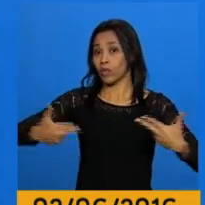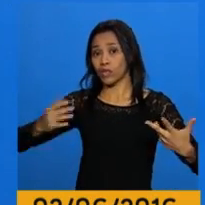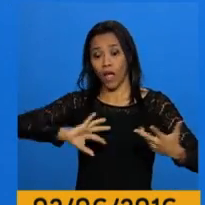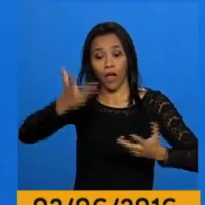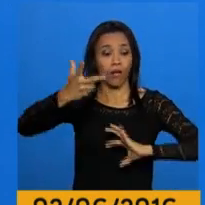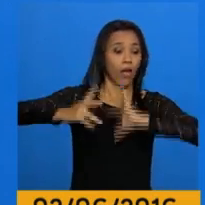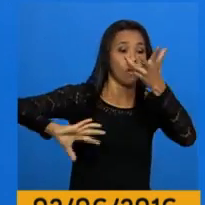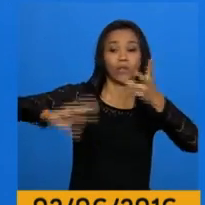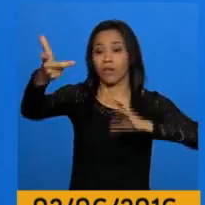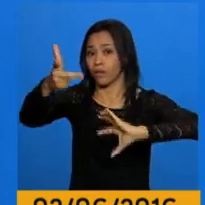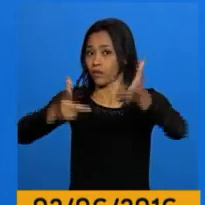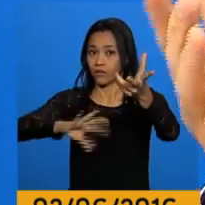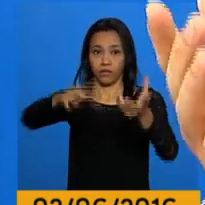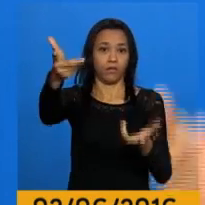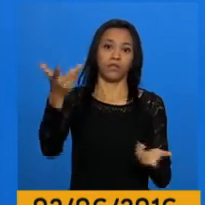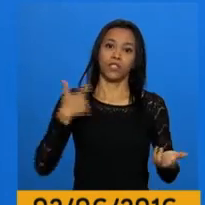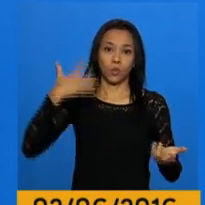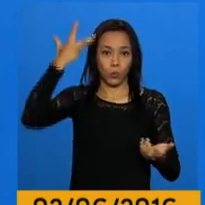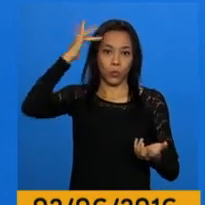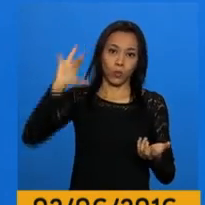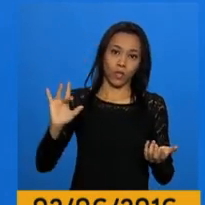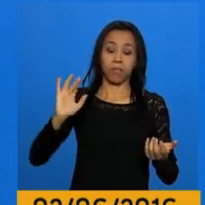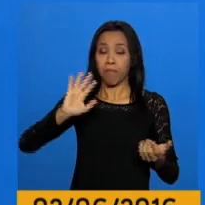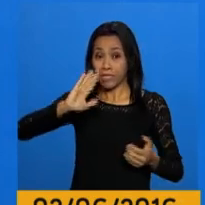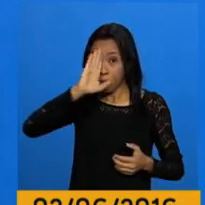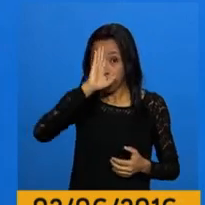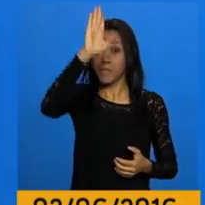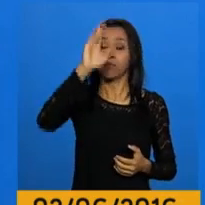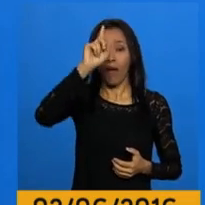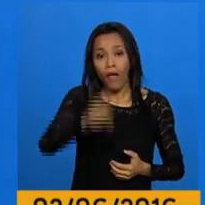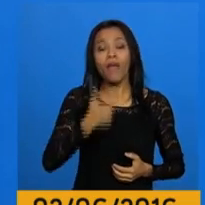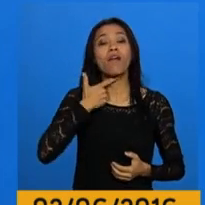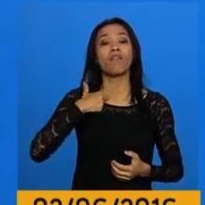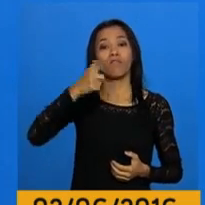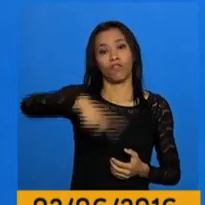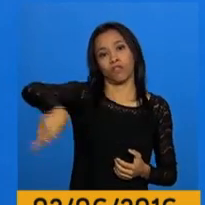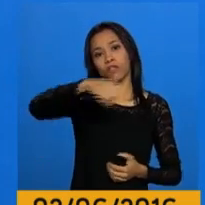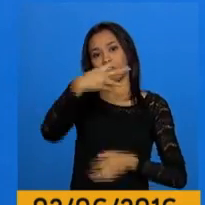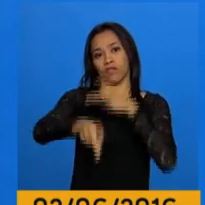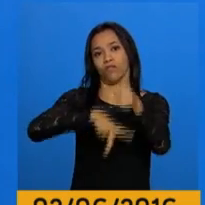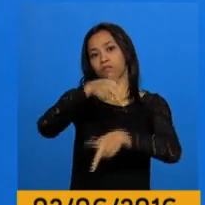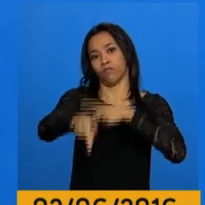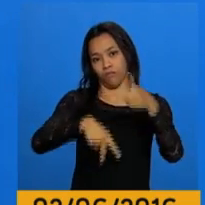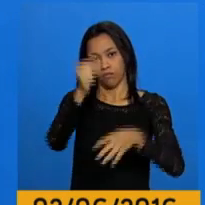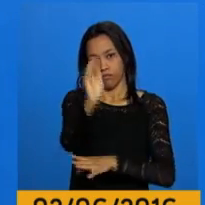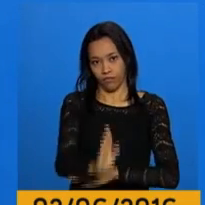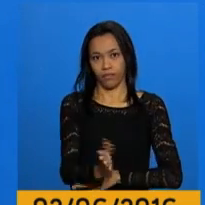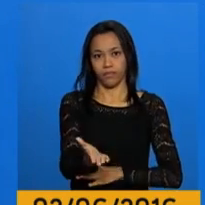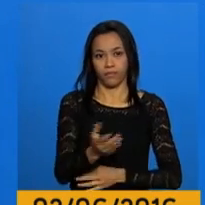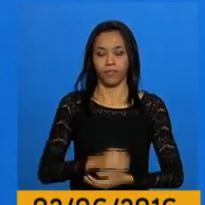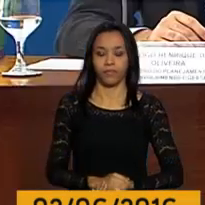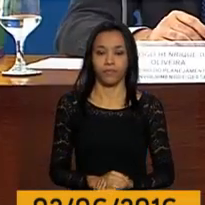sendo consideradas. A premissa maior é a vontade da sociedade brasileira e eu tenho certeza que o Congresso vai retratar isso.